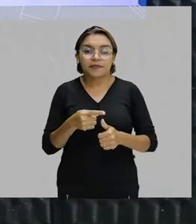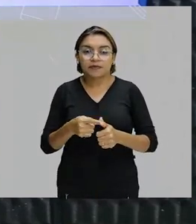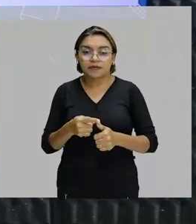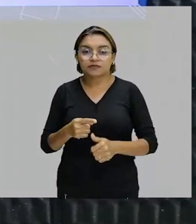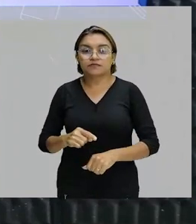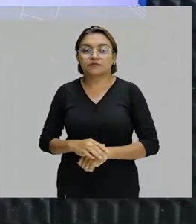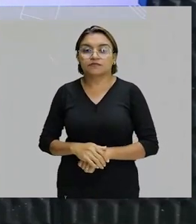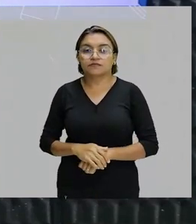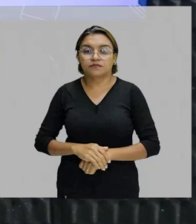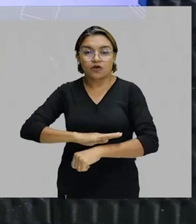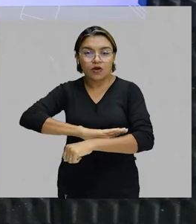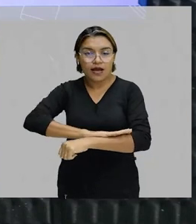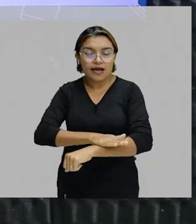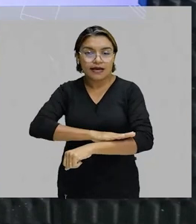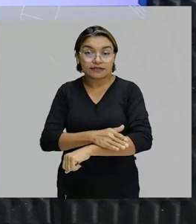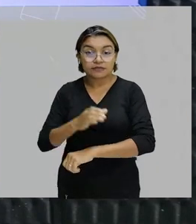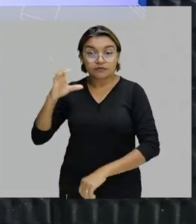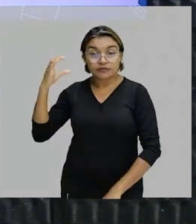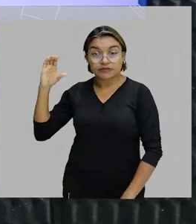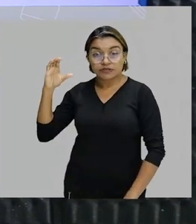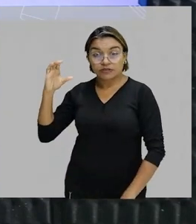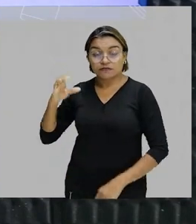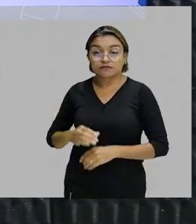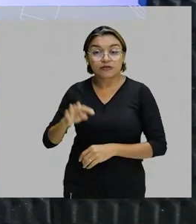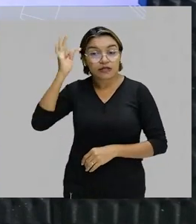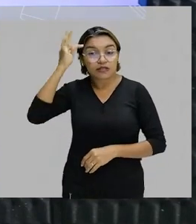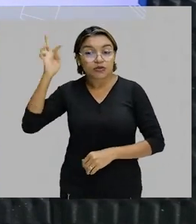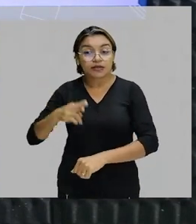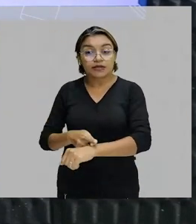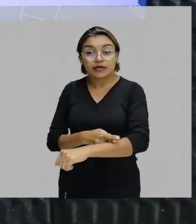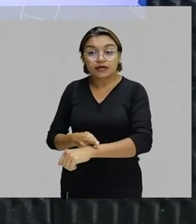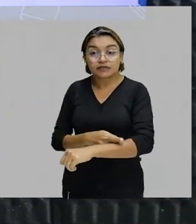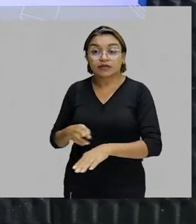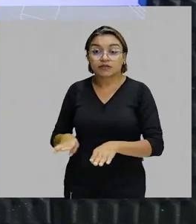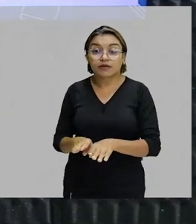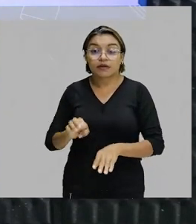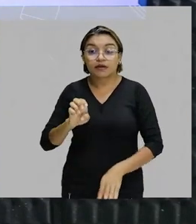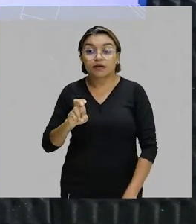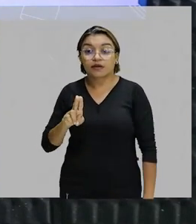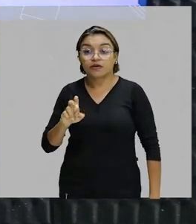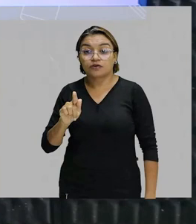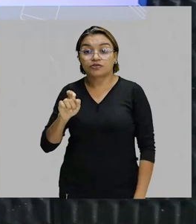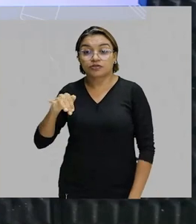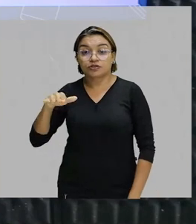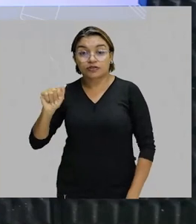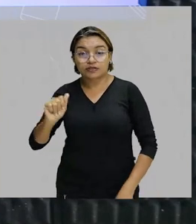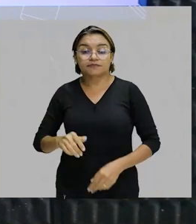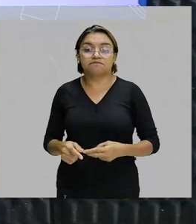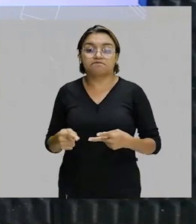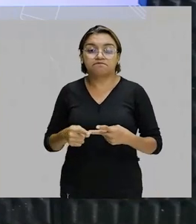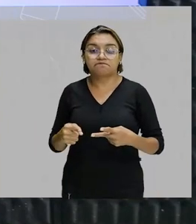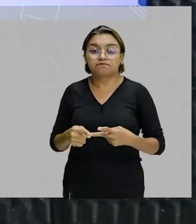racismo científico teorias raciais e eugênicas é o primeiro tópico logo da nossa aula de